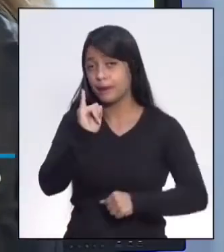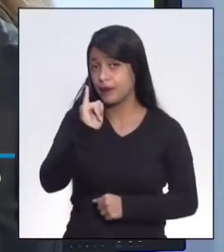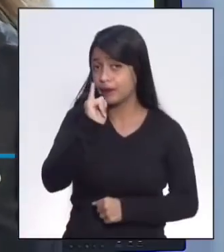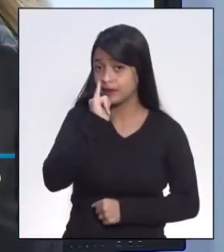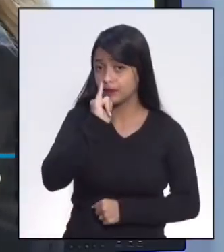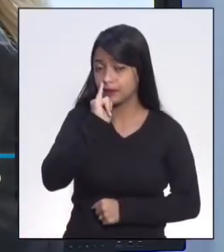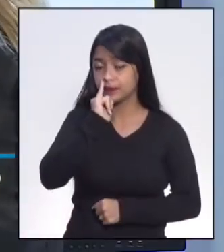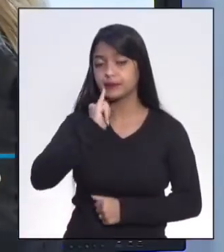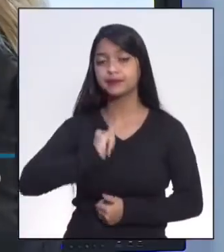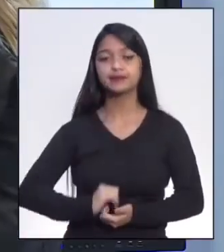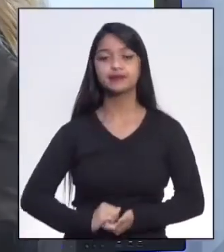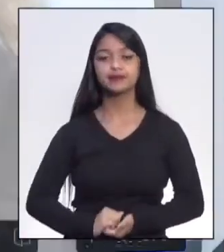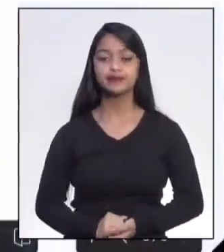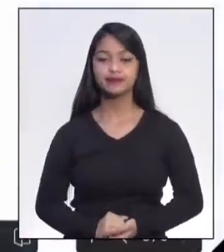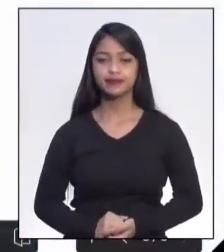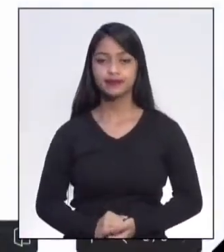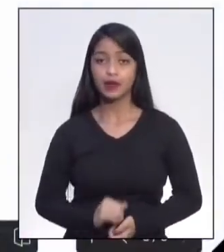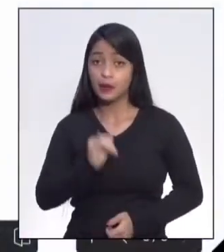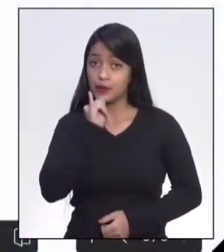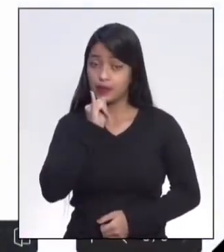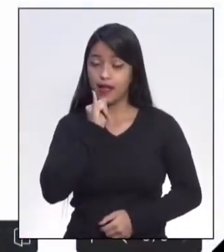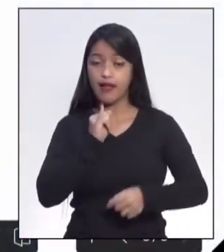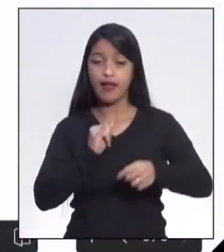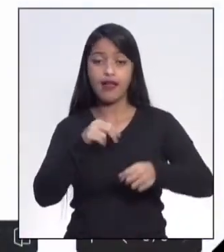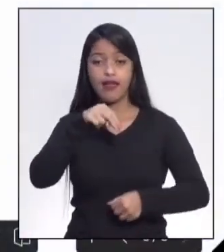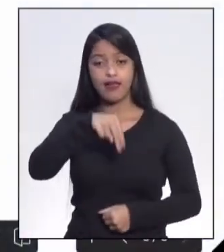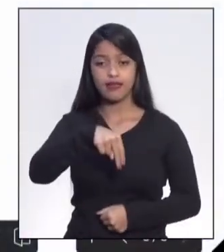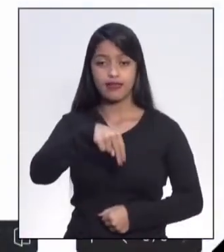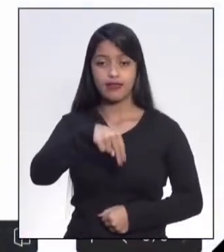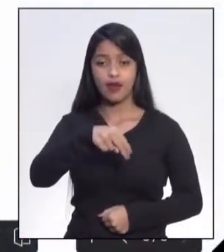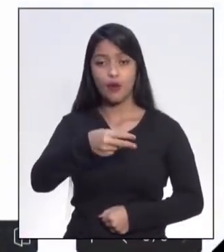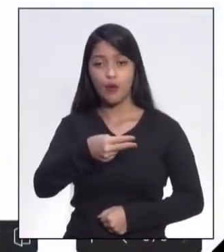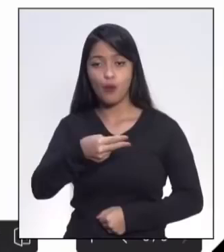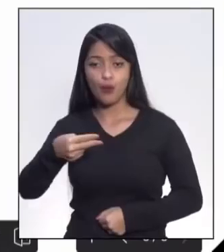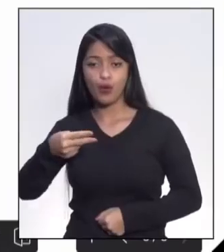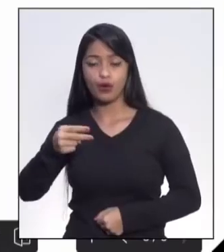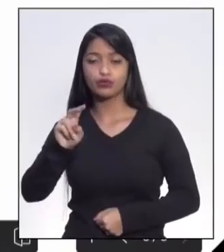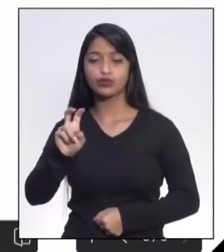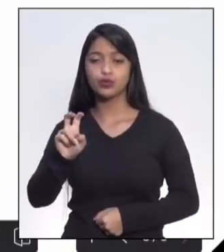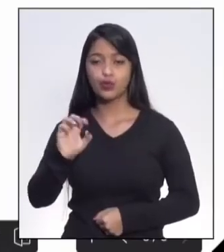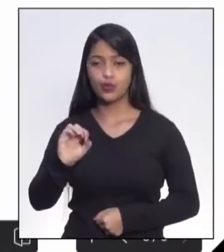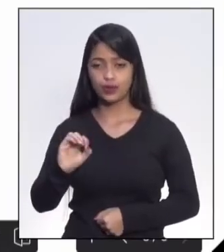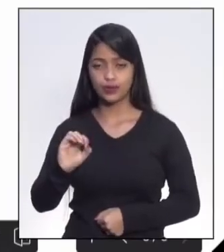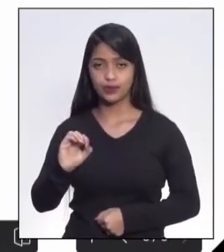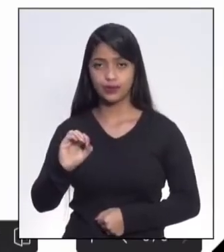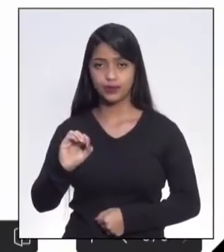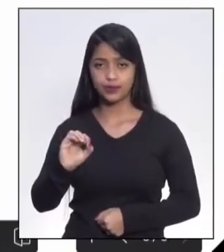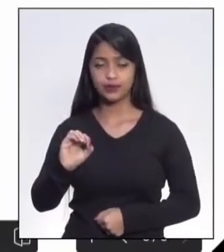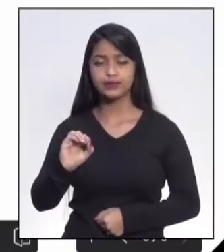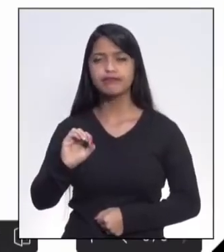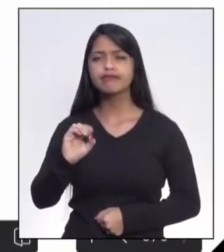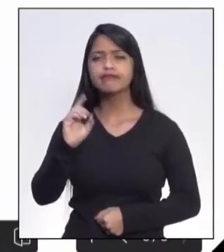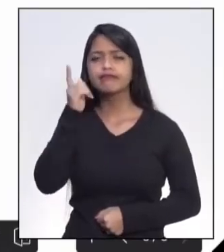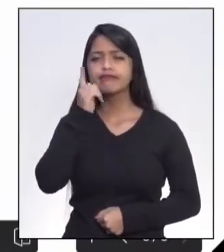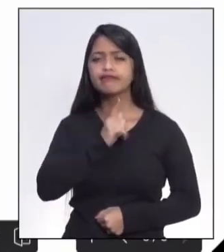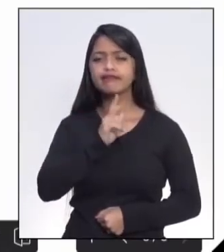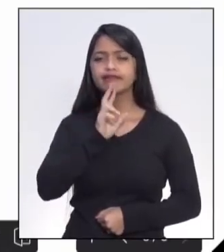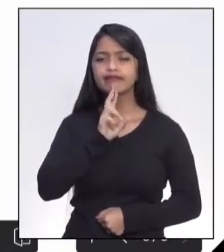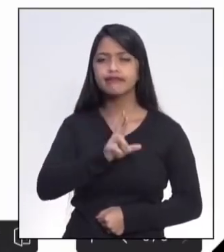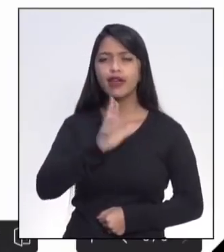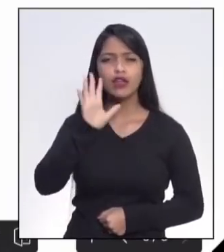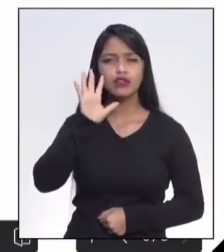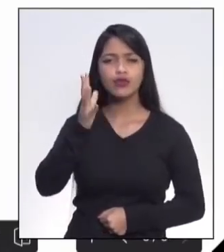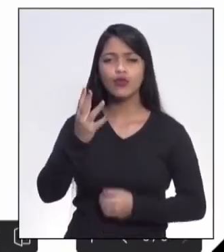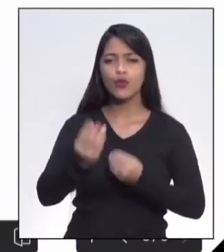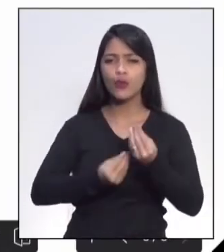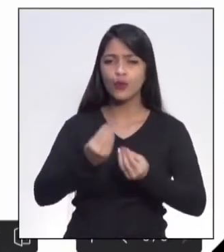diga que n é 50. Como que eu vou resolver essa função?